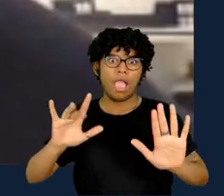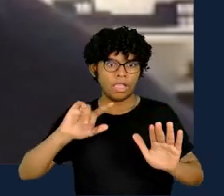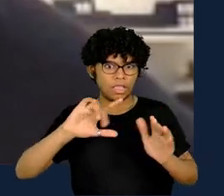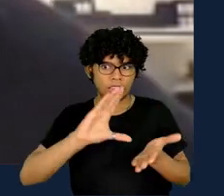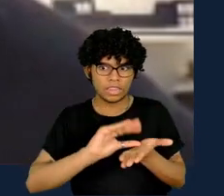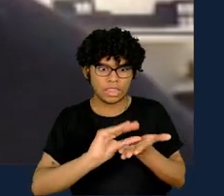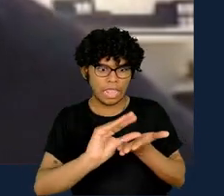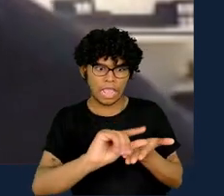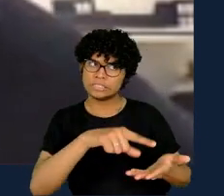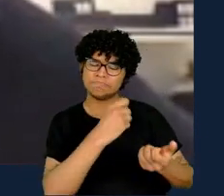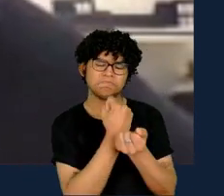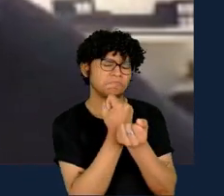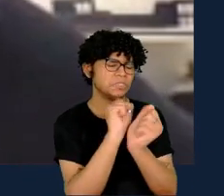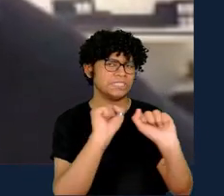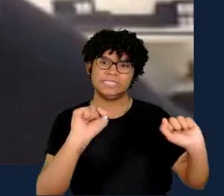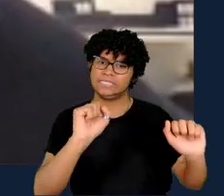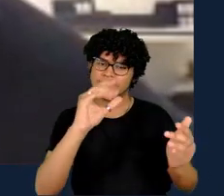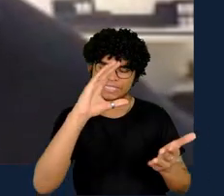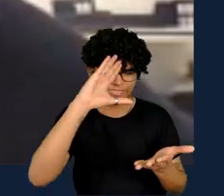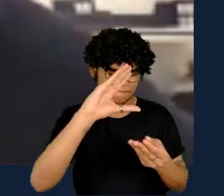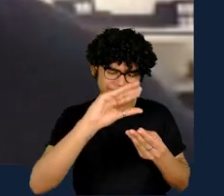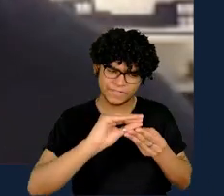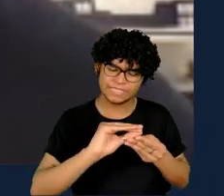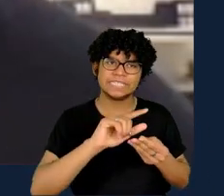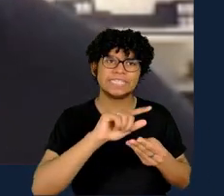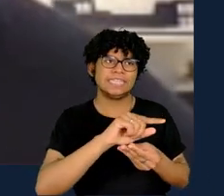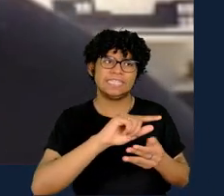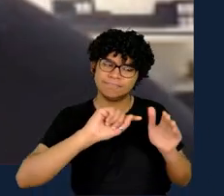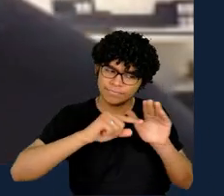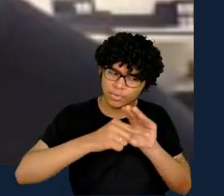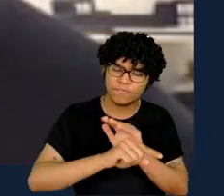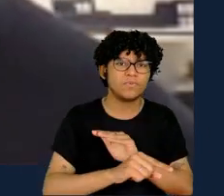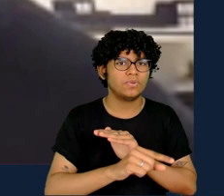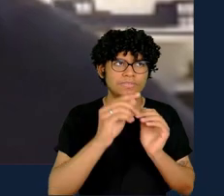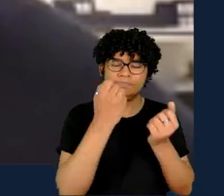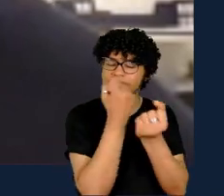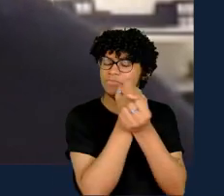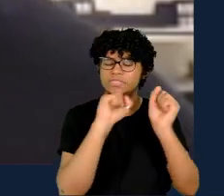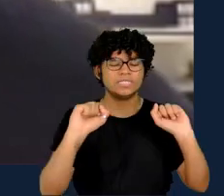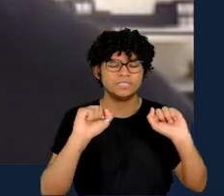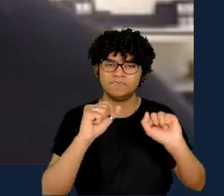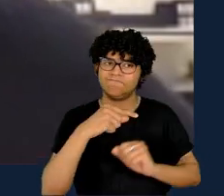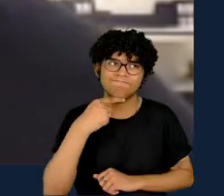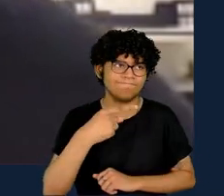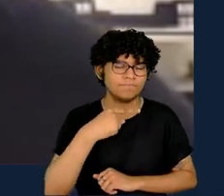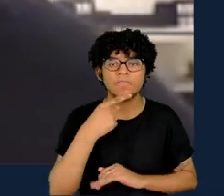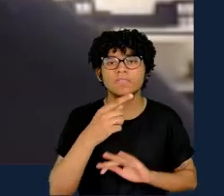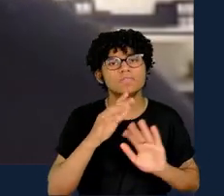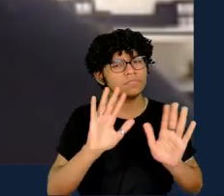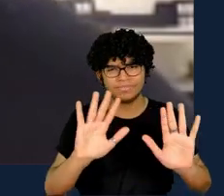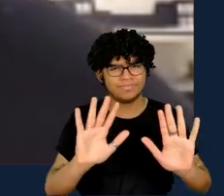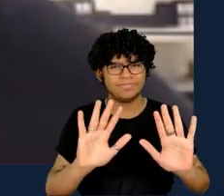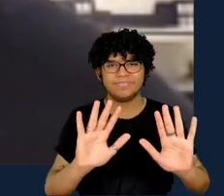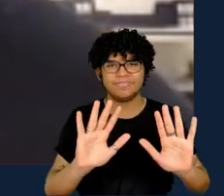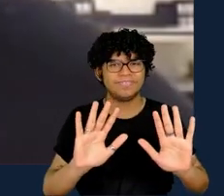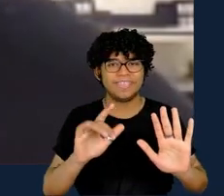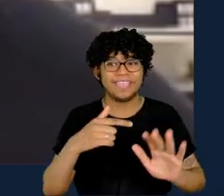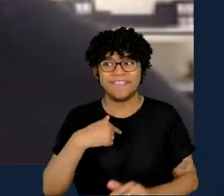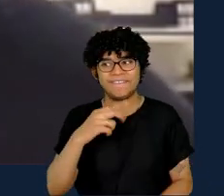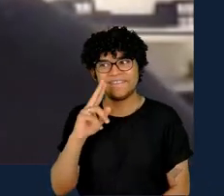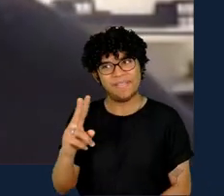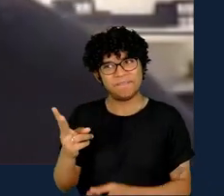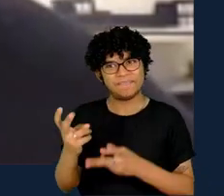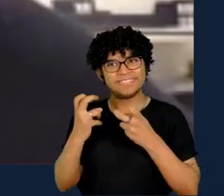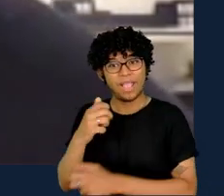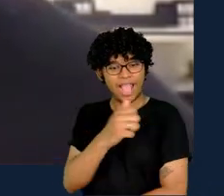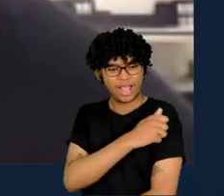impossível entender, impossível se penetrar. É sempre... uma coisa que eu vejo nos meus alunos, de novo, né? Tipo,